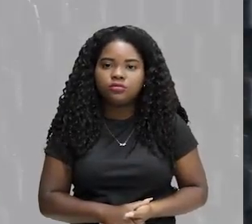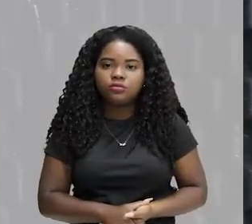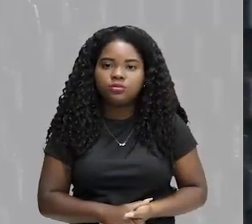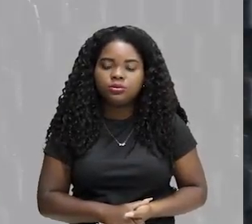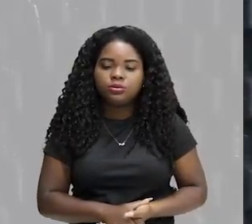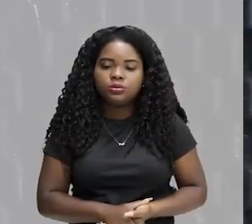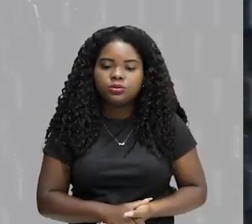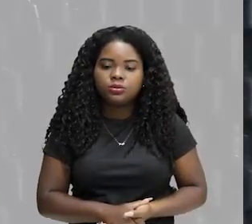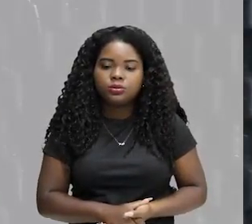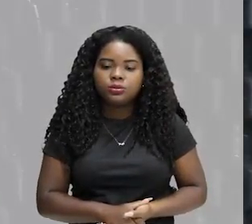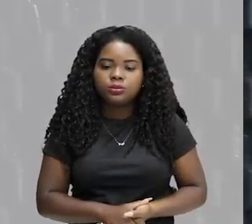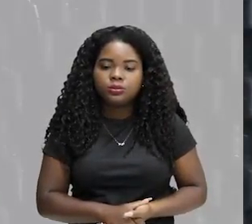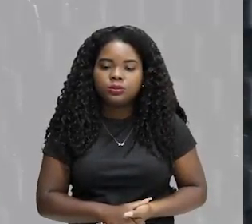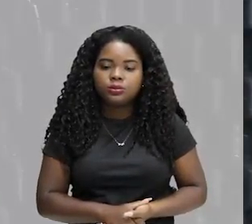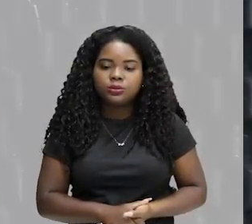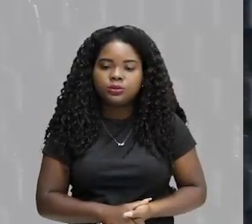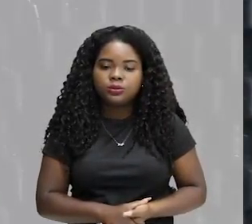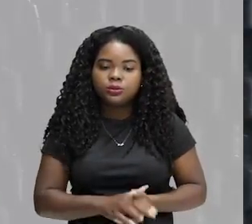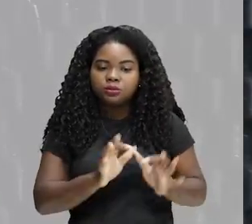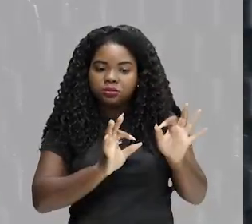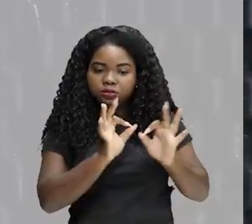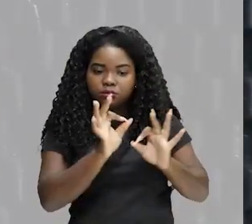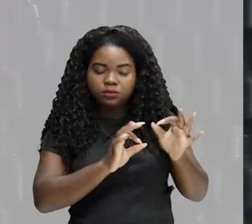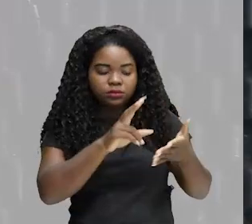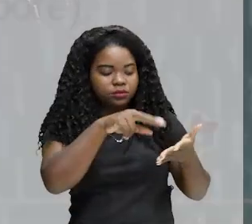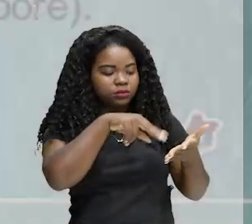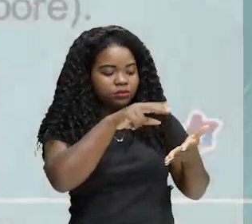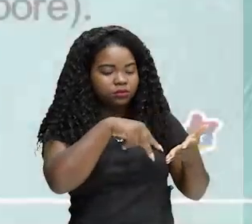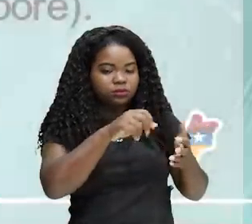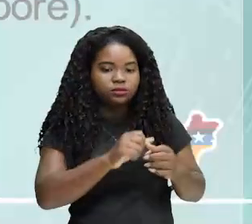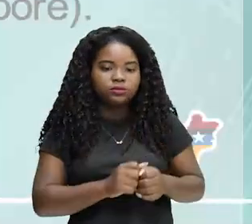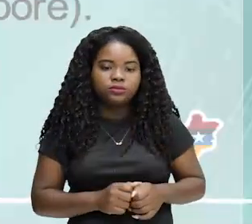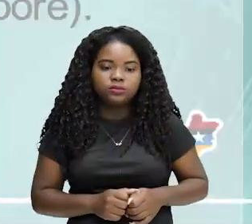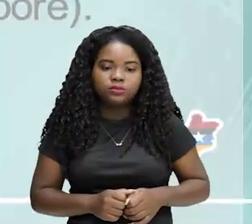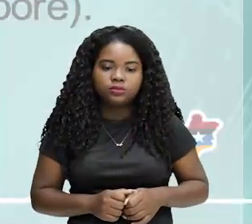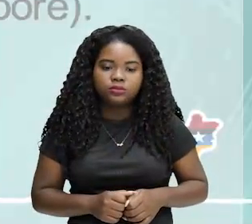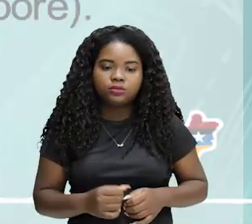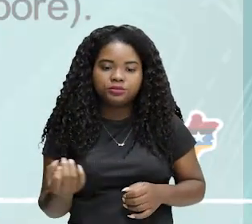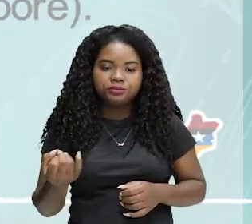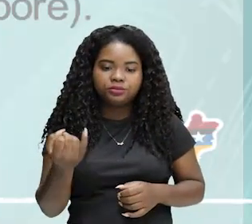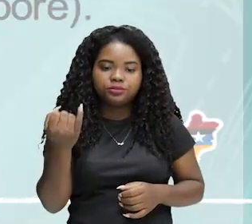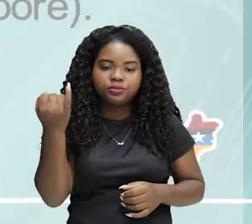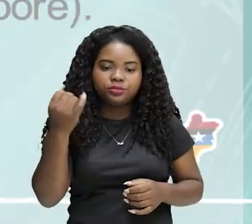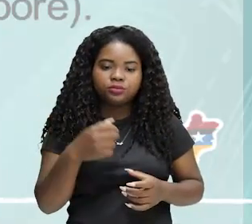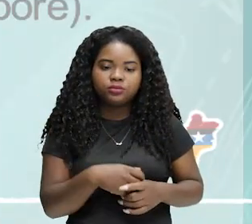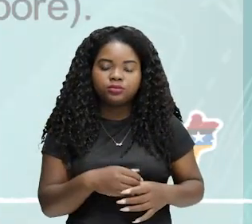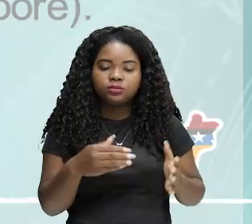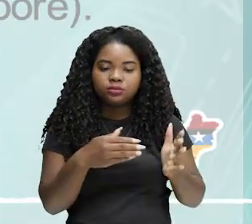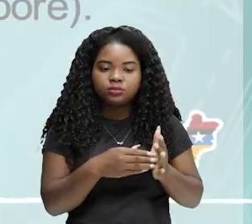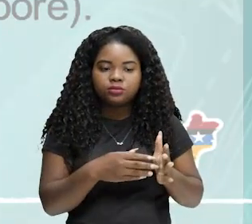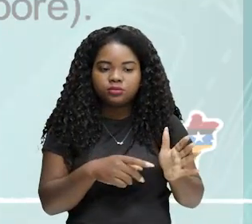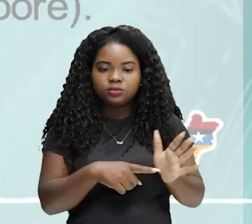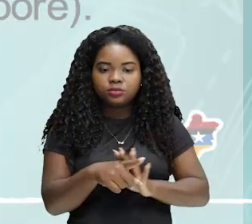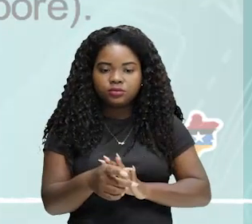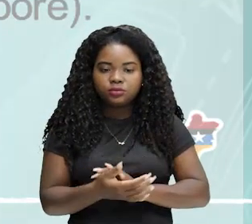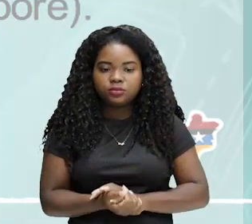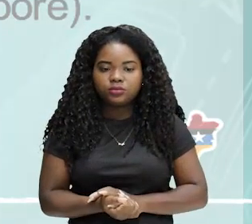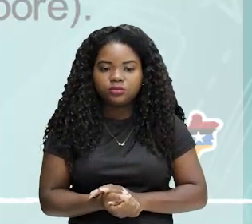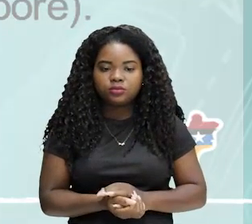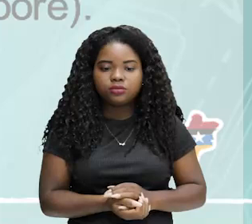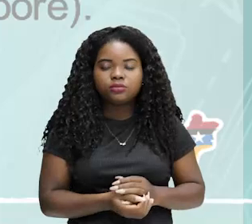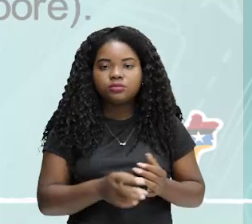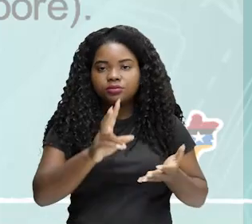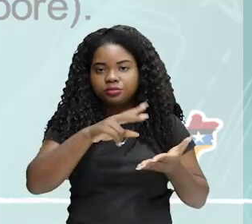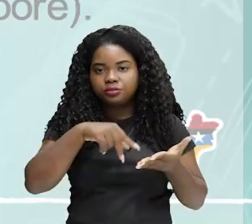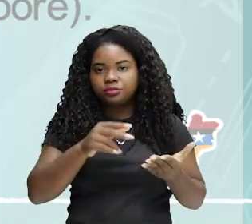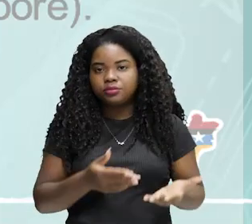gente deveria usar. Tá? Então, vamos fazer a leitura do enunciado. Esse enunciado aqui é muito importante, a nossa última questão de hoje, e acompanha comigo.